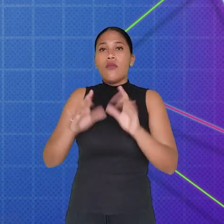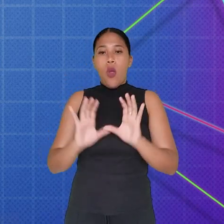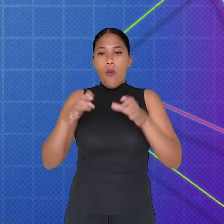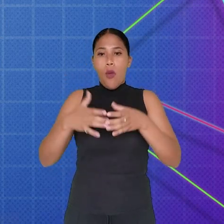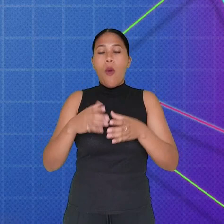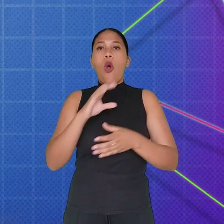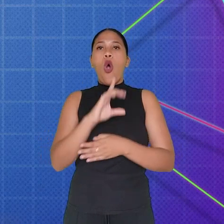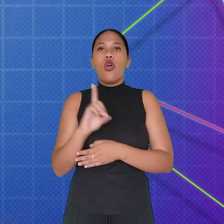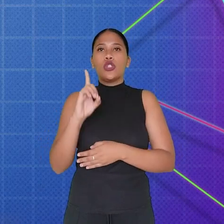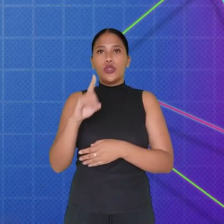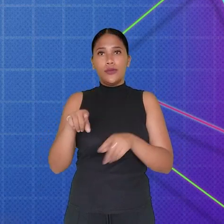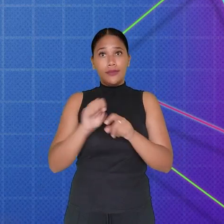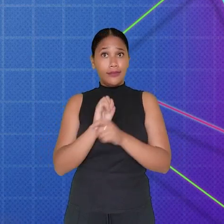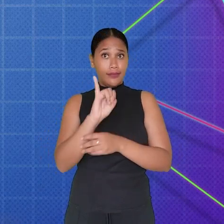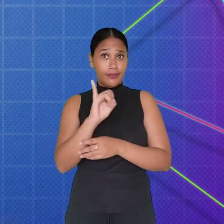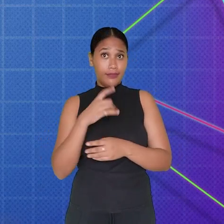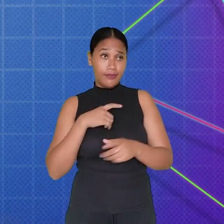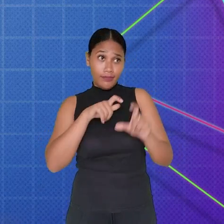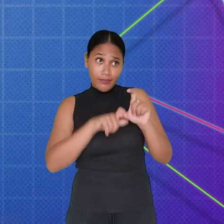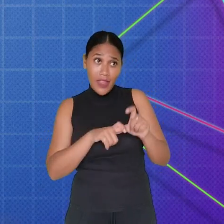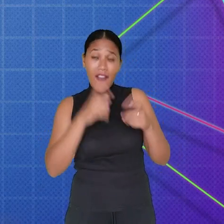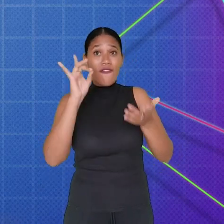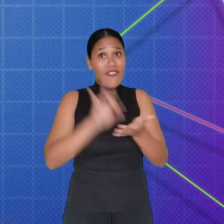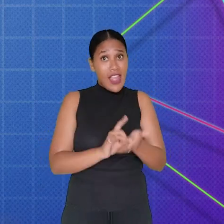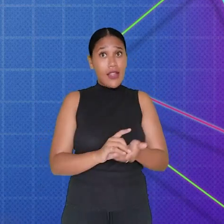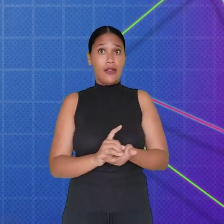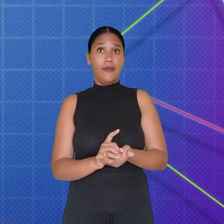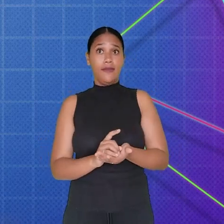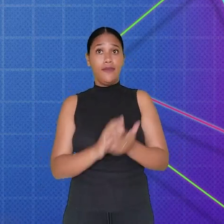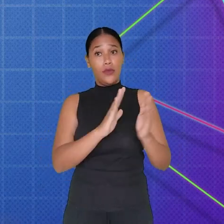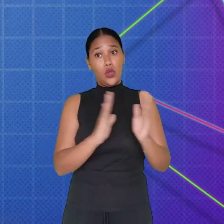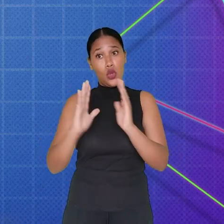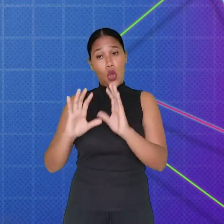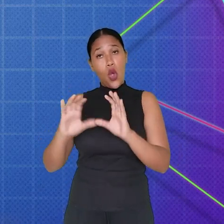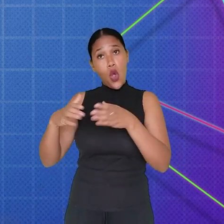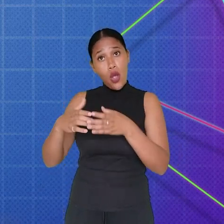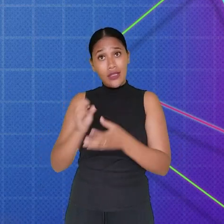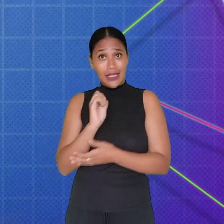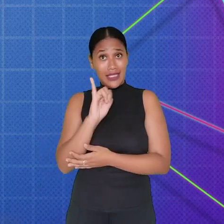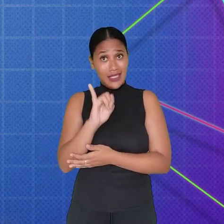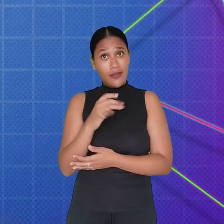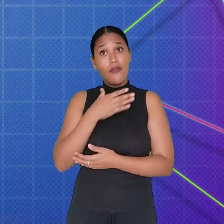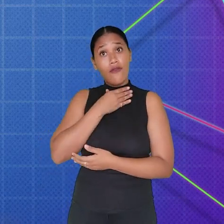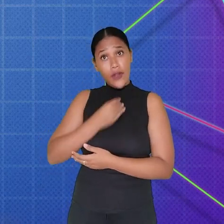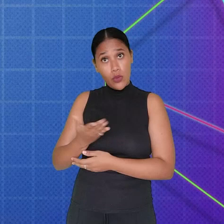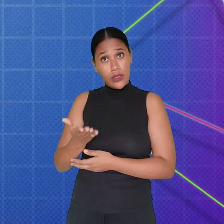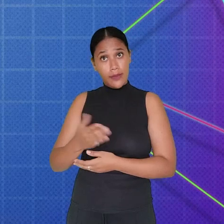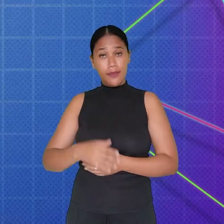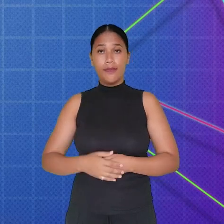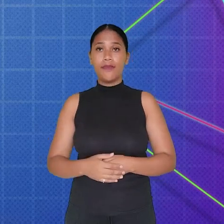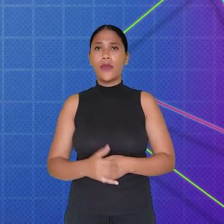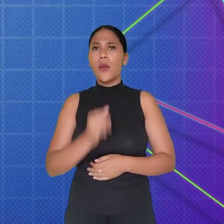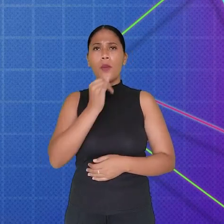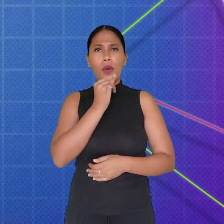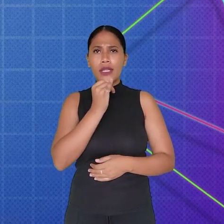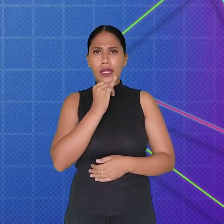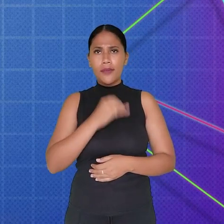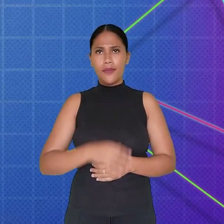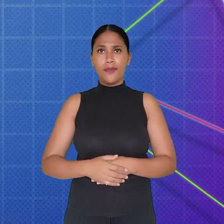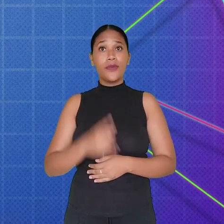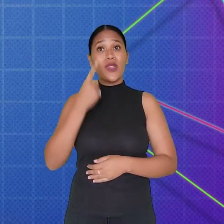uma condição for verdadeira, e outro bloco de código se a condição for falsa. Por exemplo, olha aí o quadro